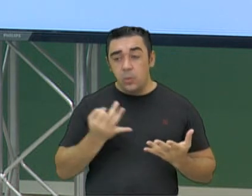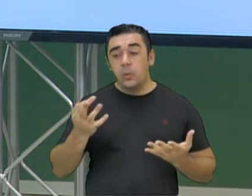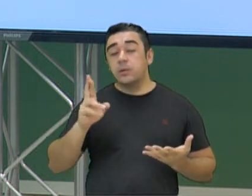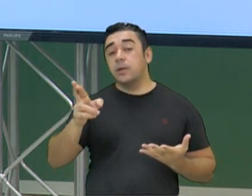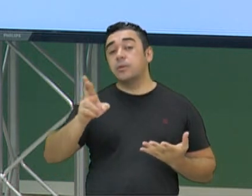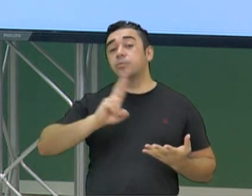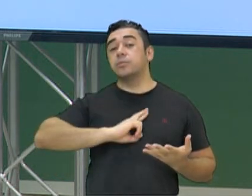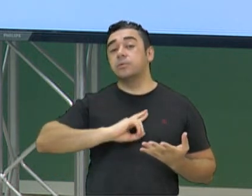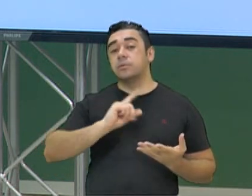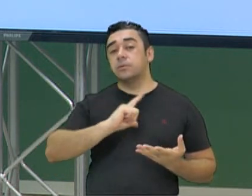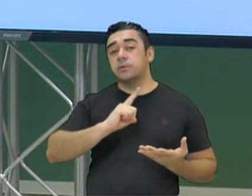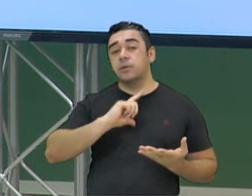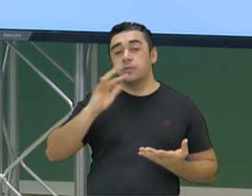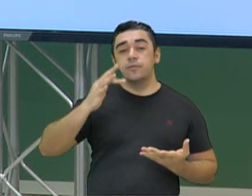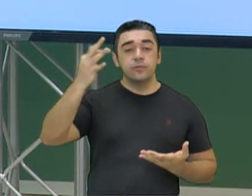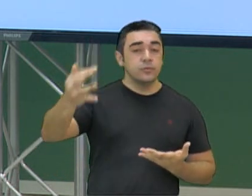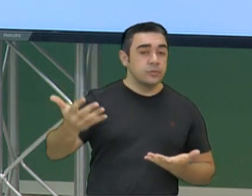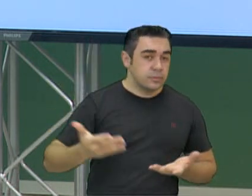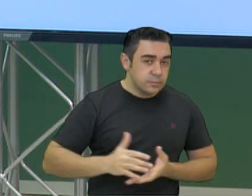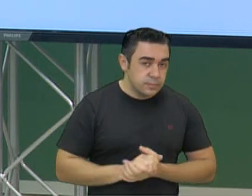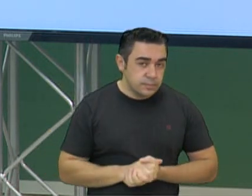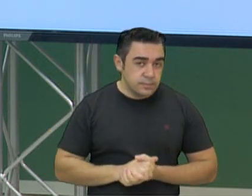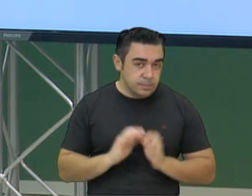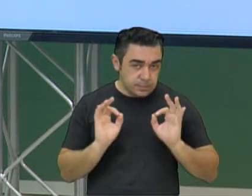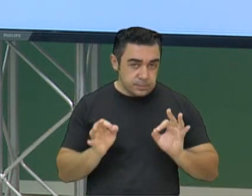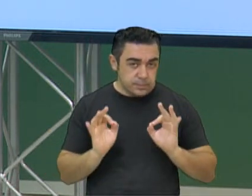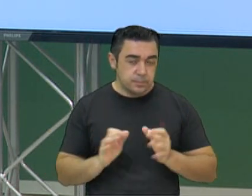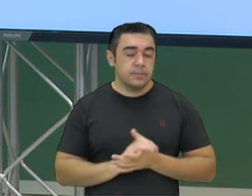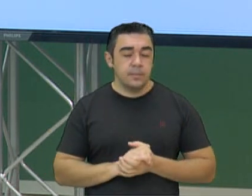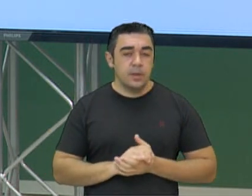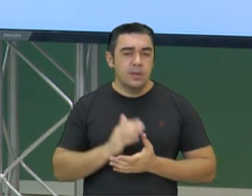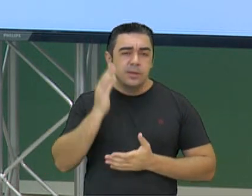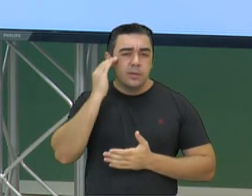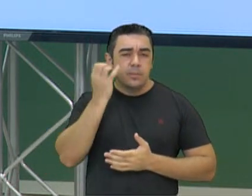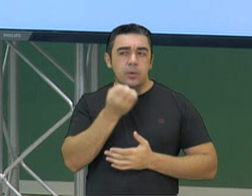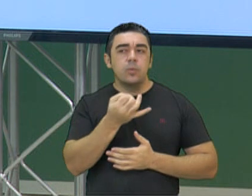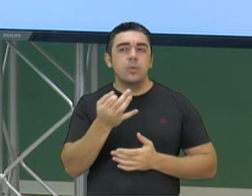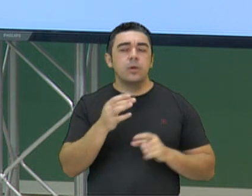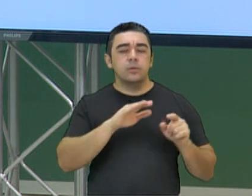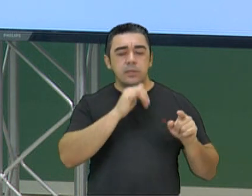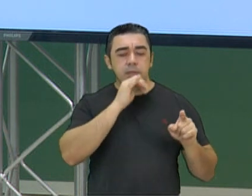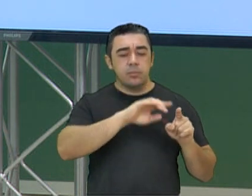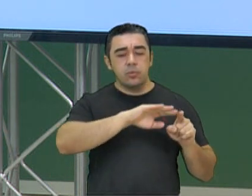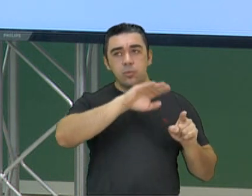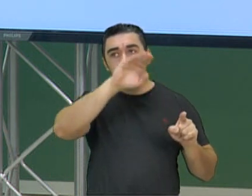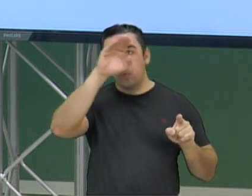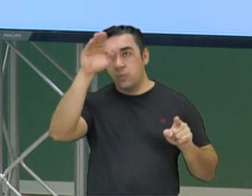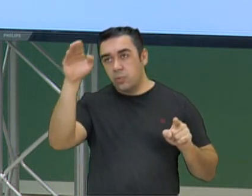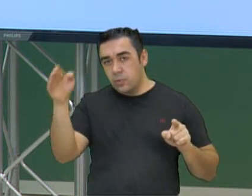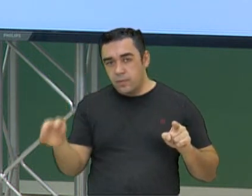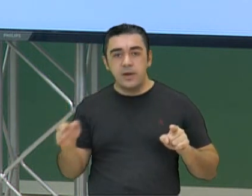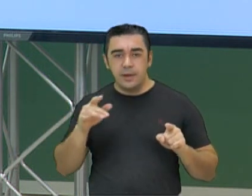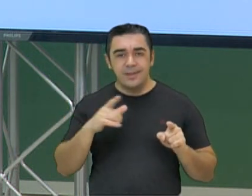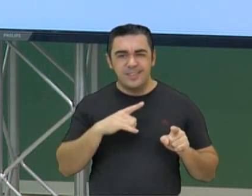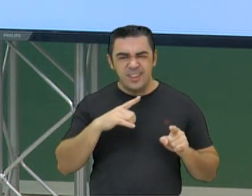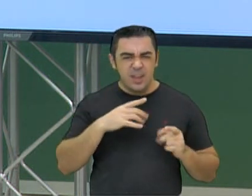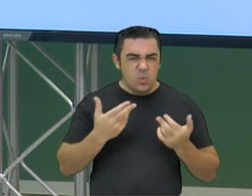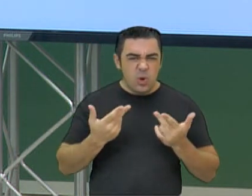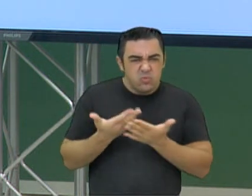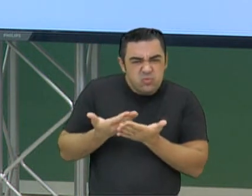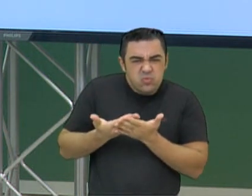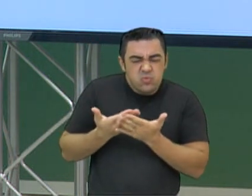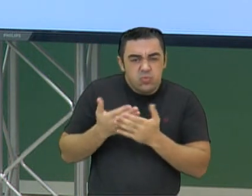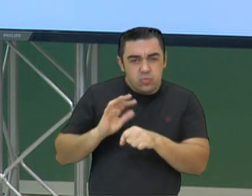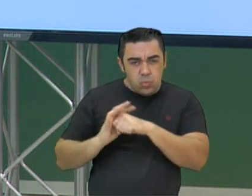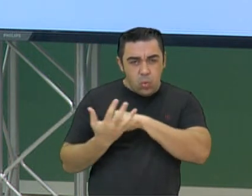ter uma noção daquele resultado, certo? Uma curva de tendência, né? Está na moda essa curva de tendência, né? Então, você